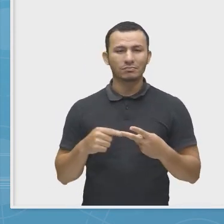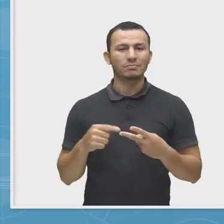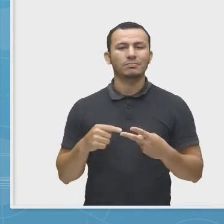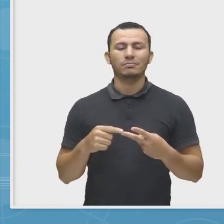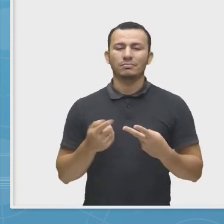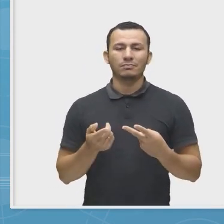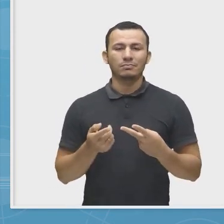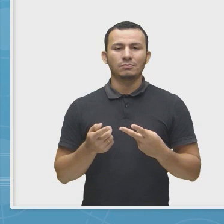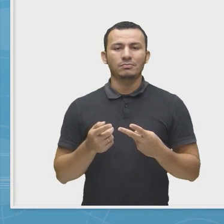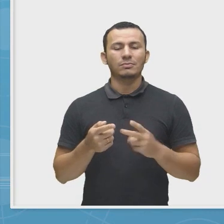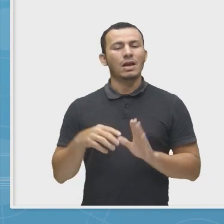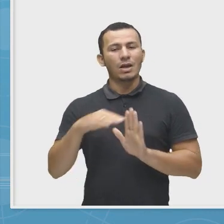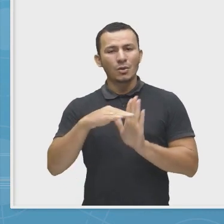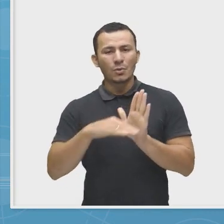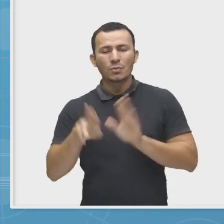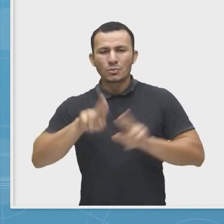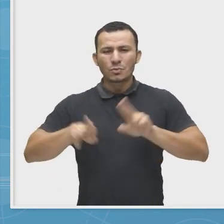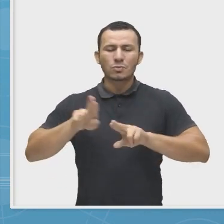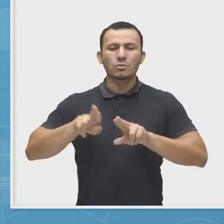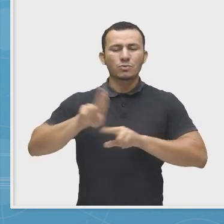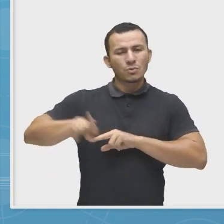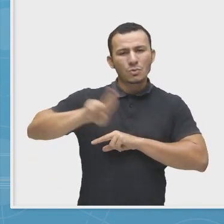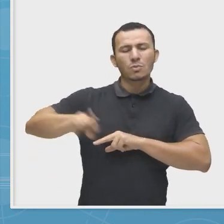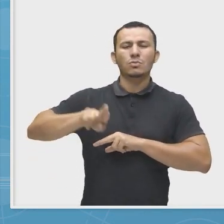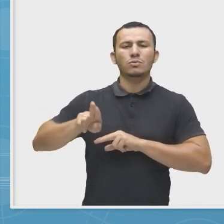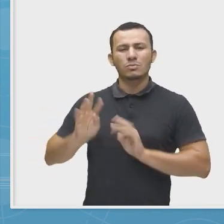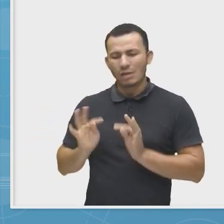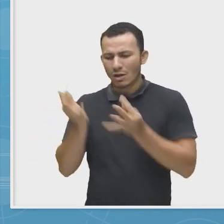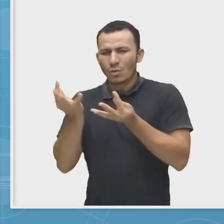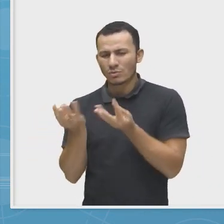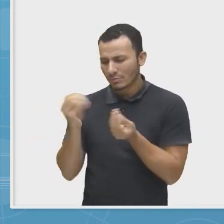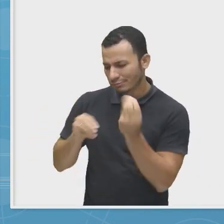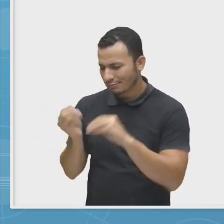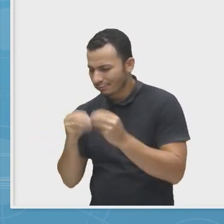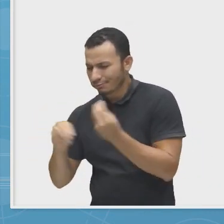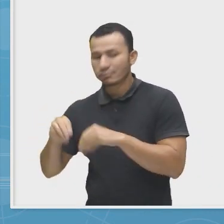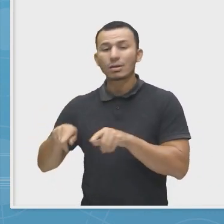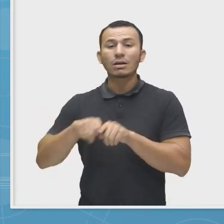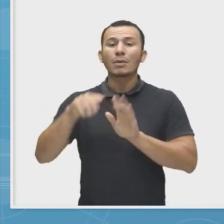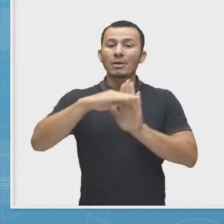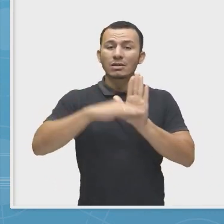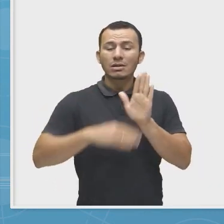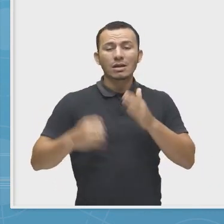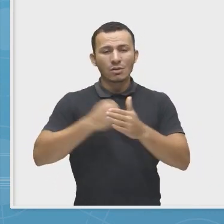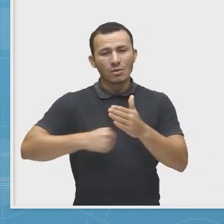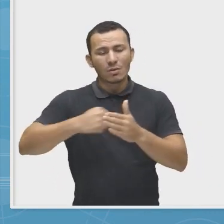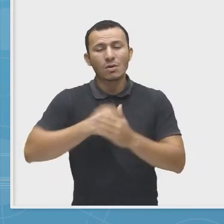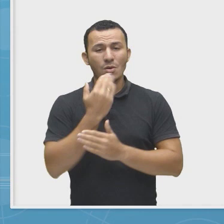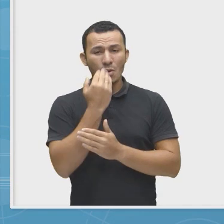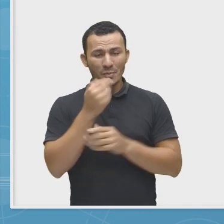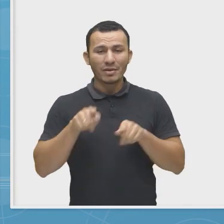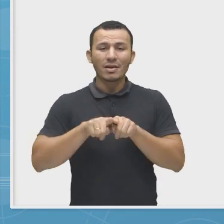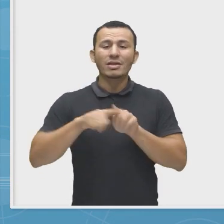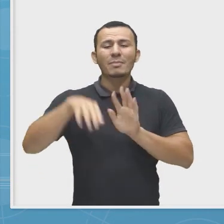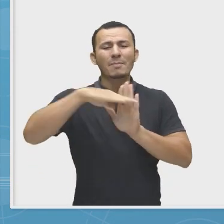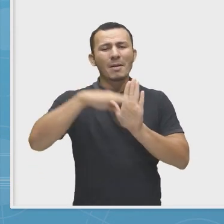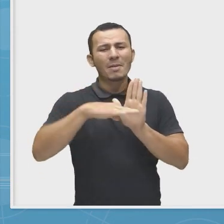no caso, os manuais de uso ou montagem de aparelhos, que são os manuais de instrução, né? Receitas culinárias, receitas médicas, bulas de